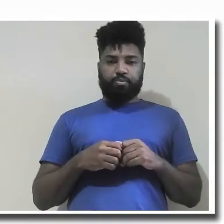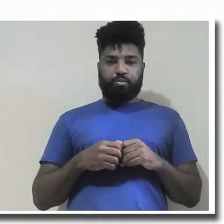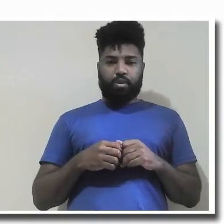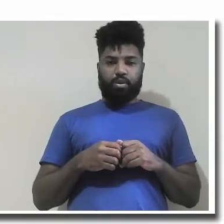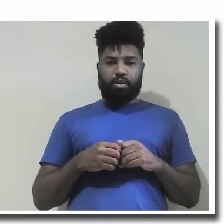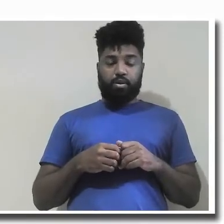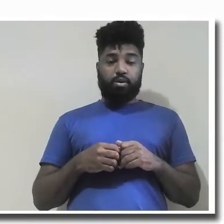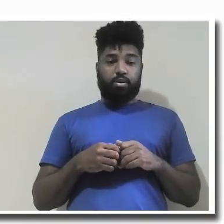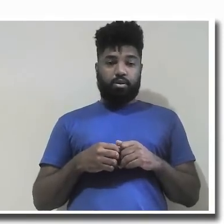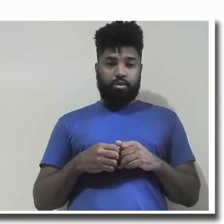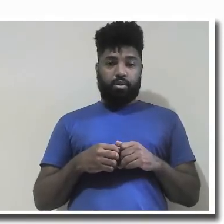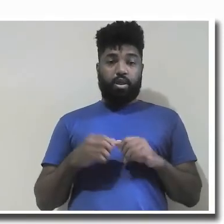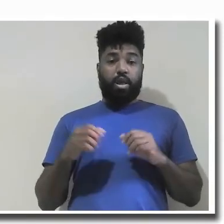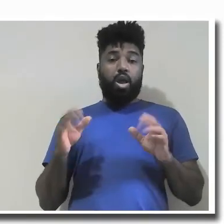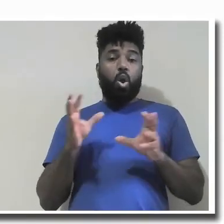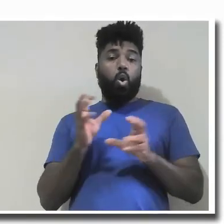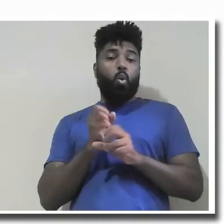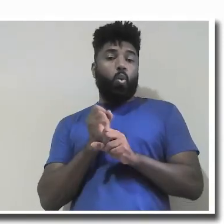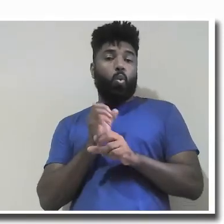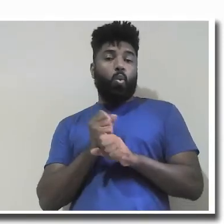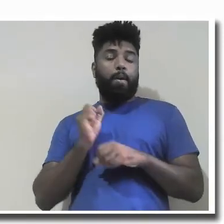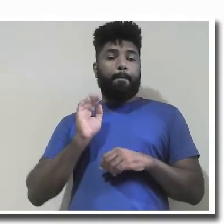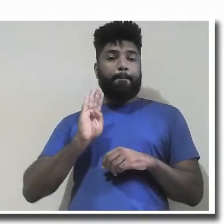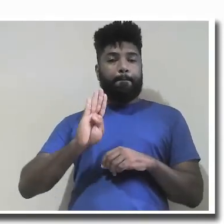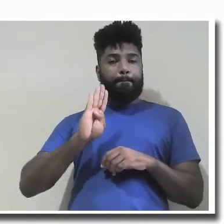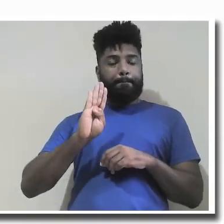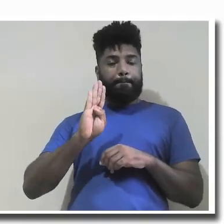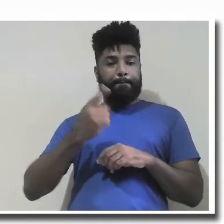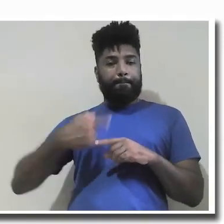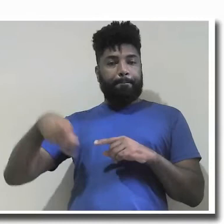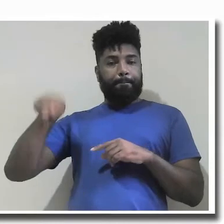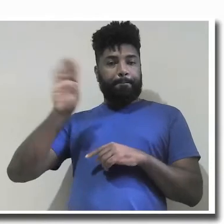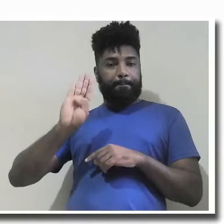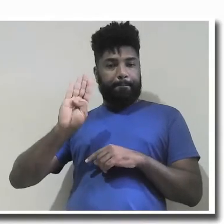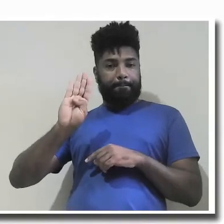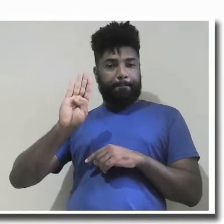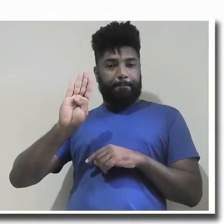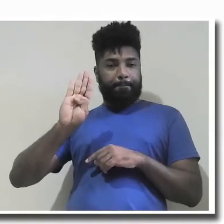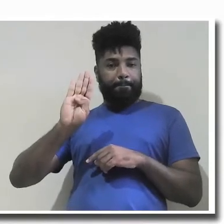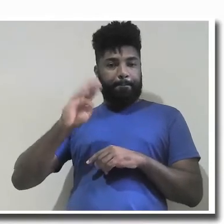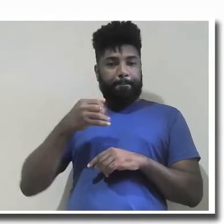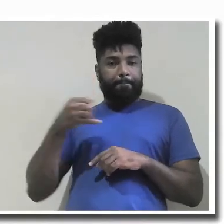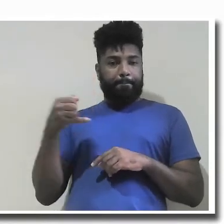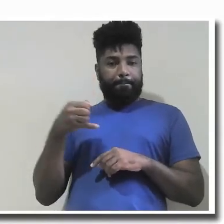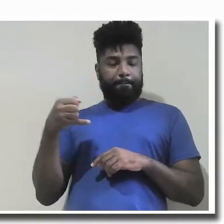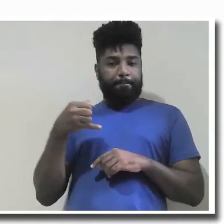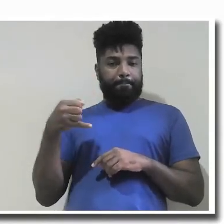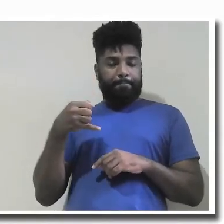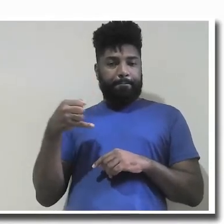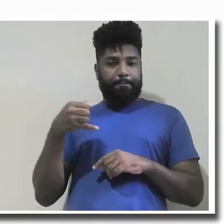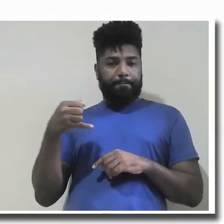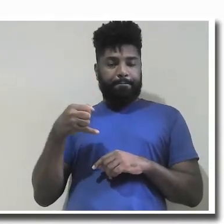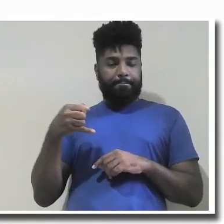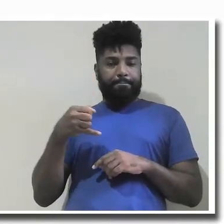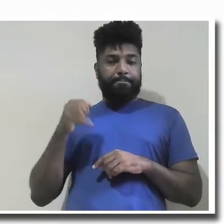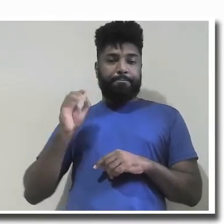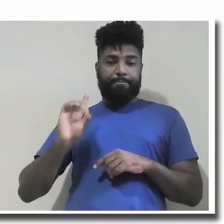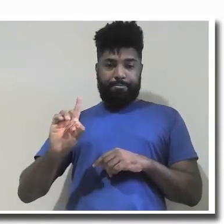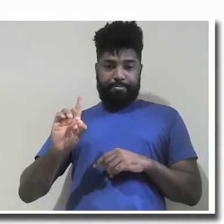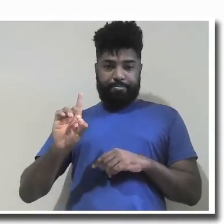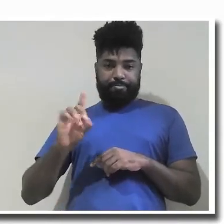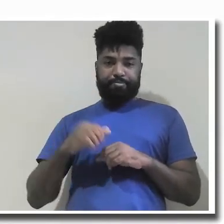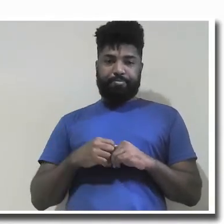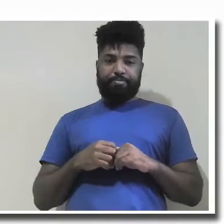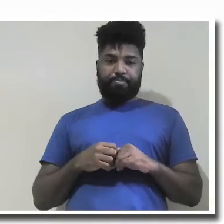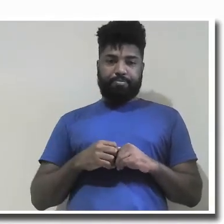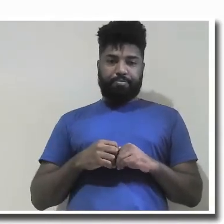É exatamente igual a A elevado a B menos D.